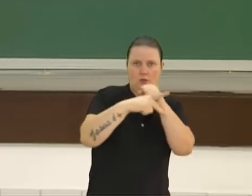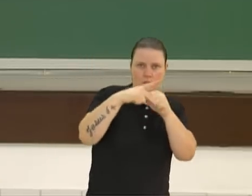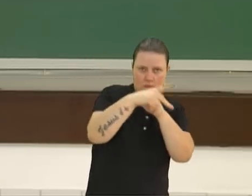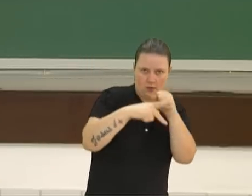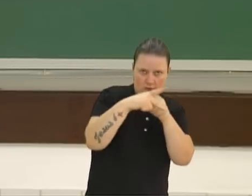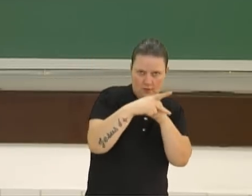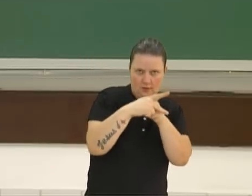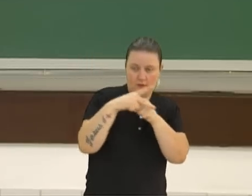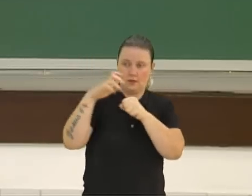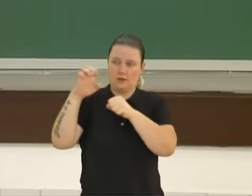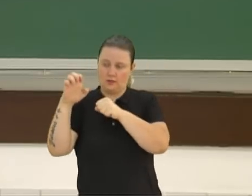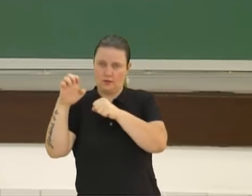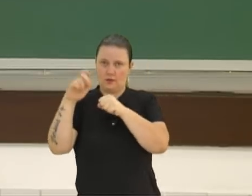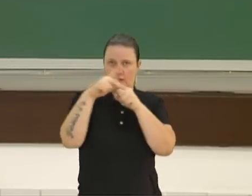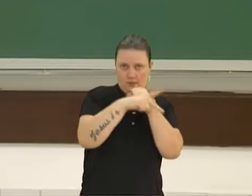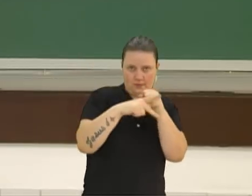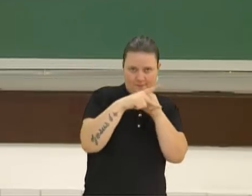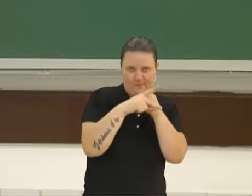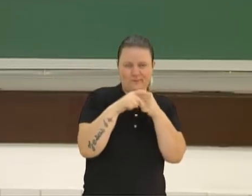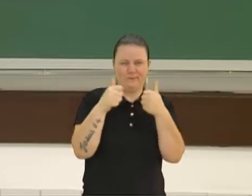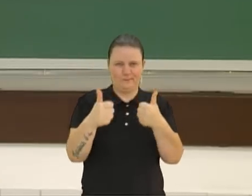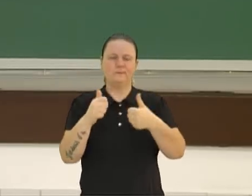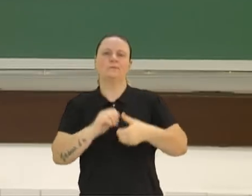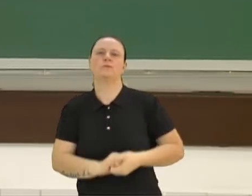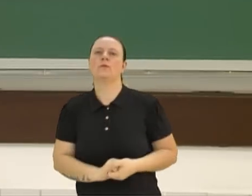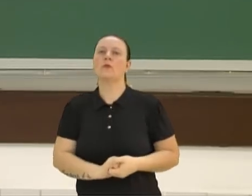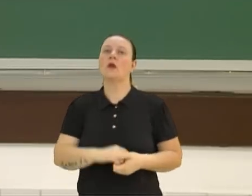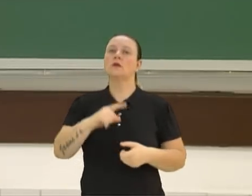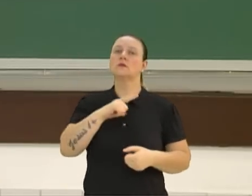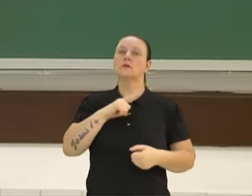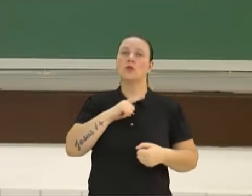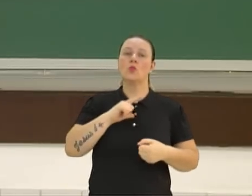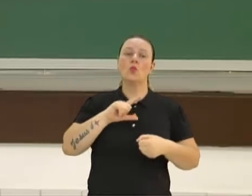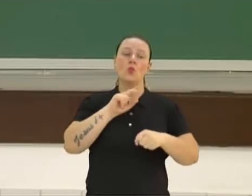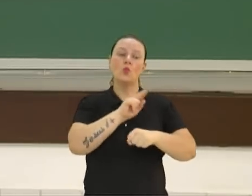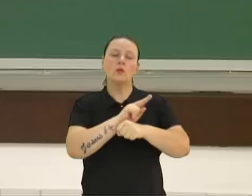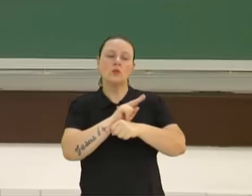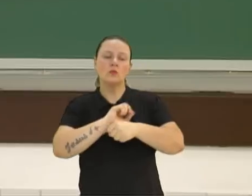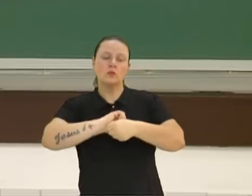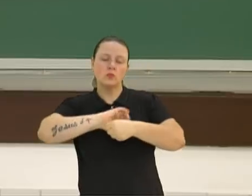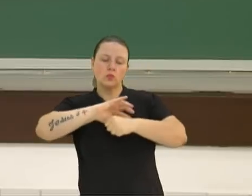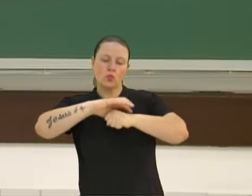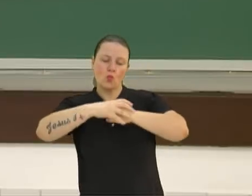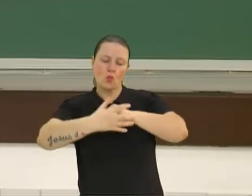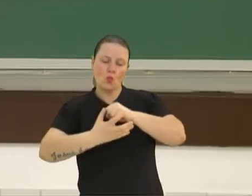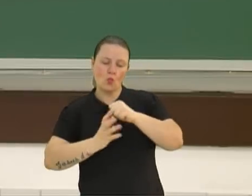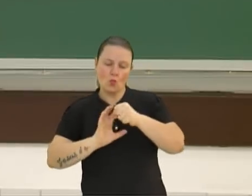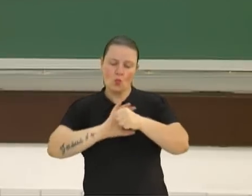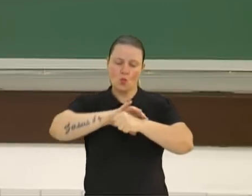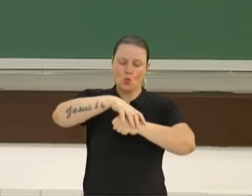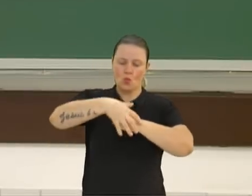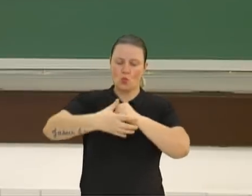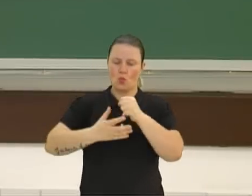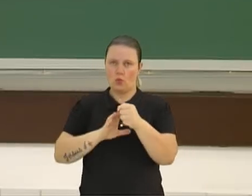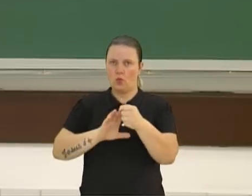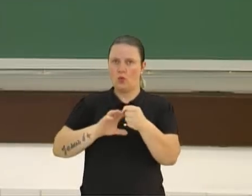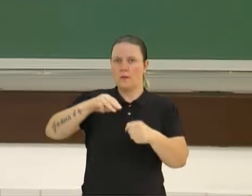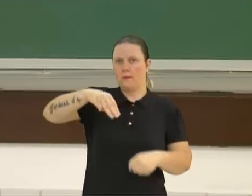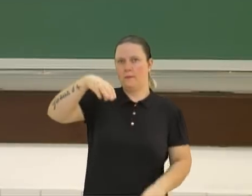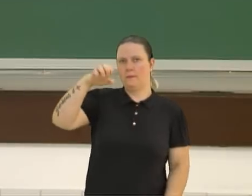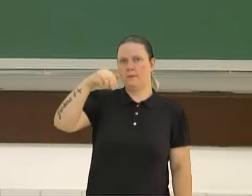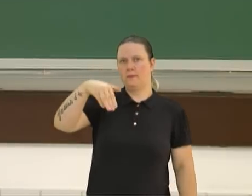seres procarióticos, tá certo? Formados por células procariontes. Então o que é uma célula